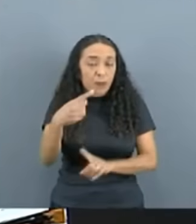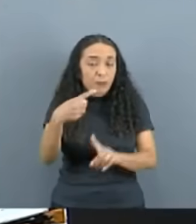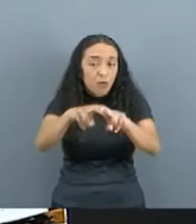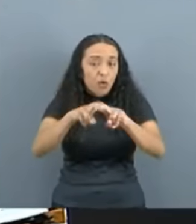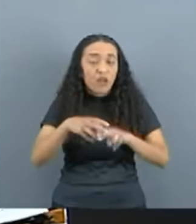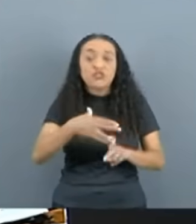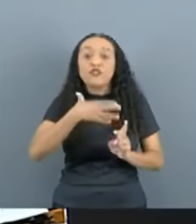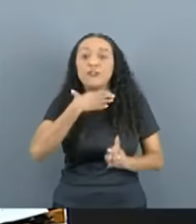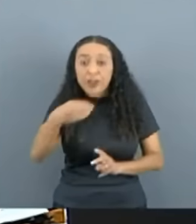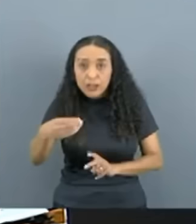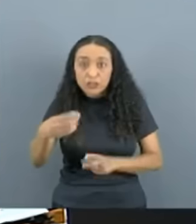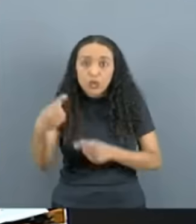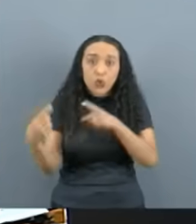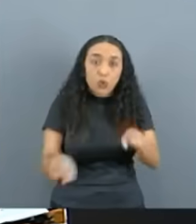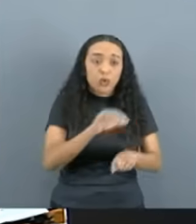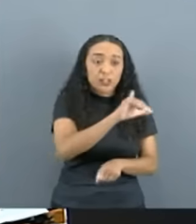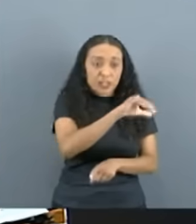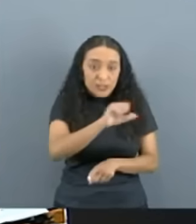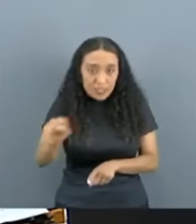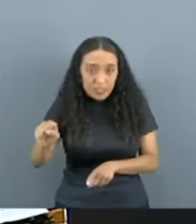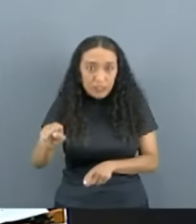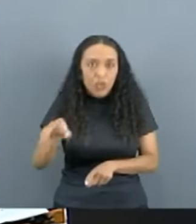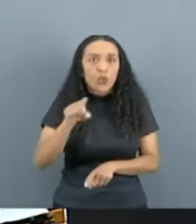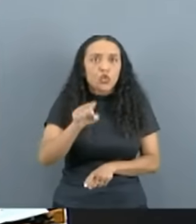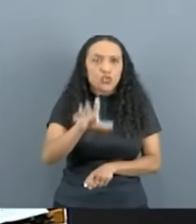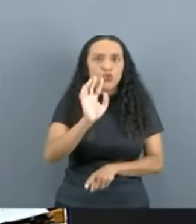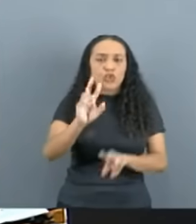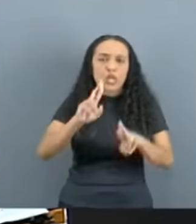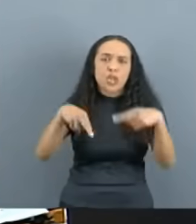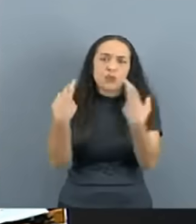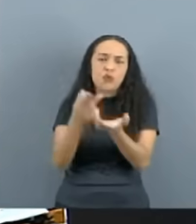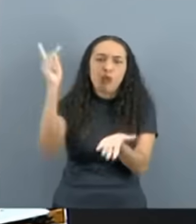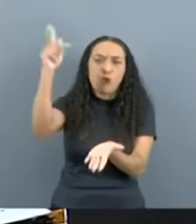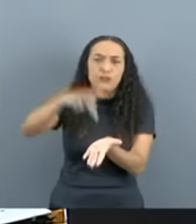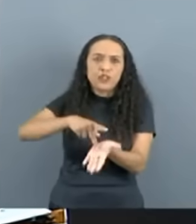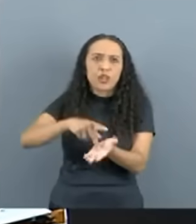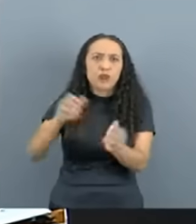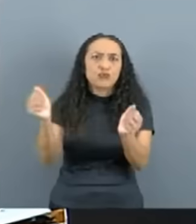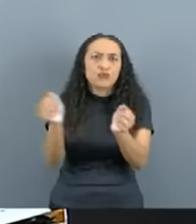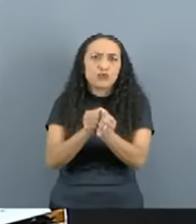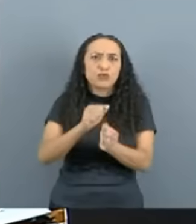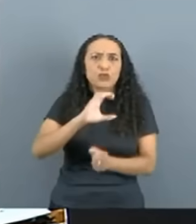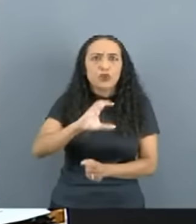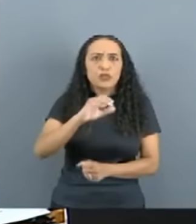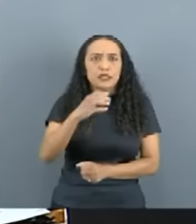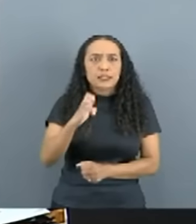no INSS. O senhor já se reuniu oficialmente com a CEPAB?